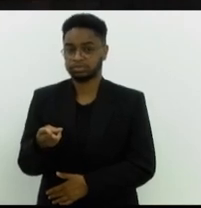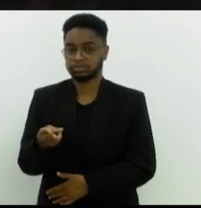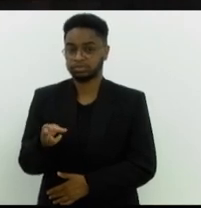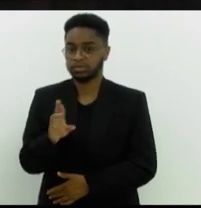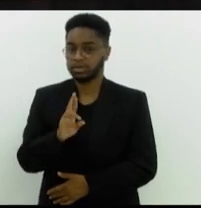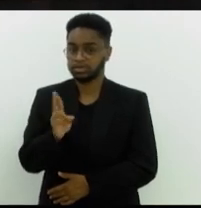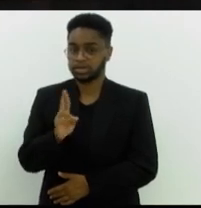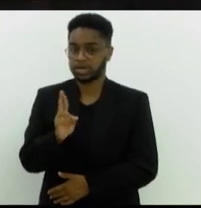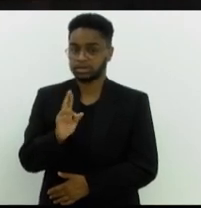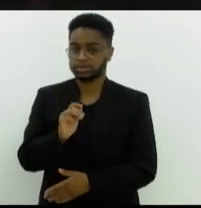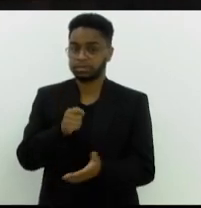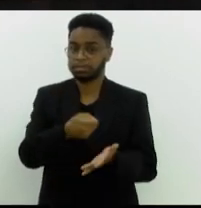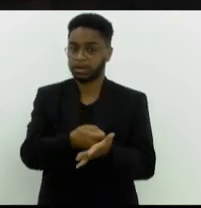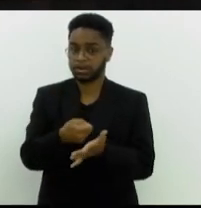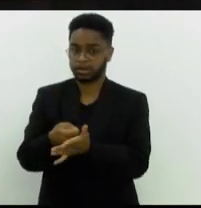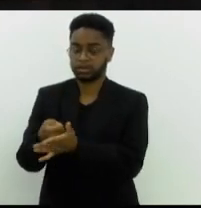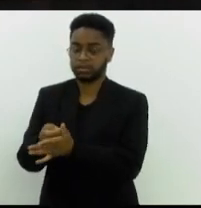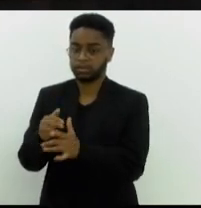serviço da dívida.